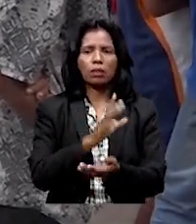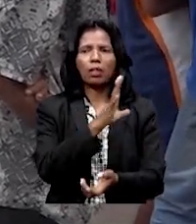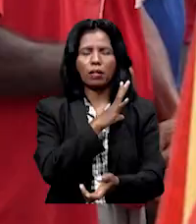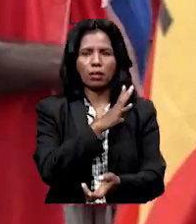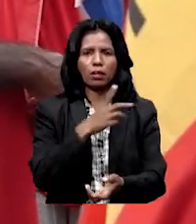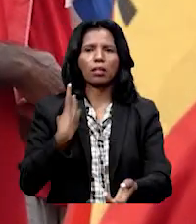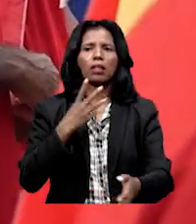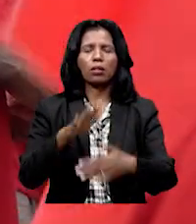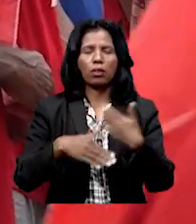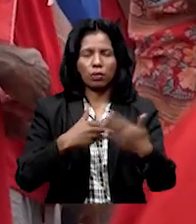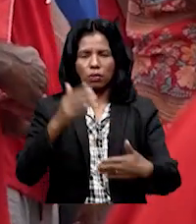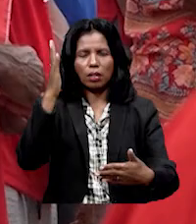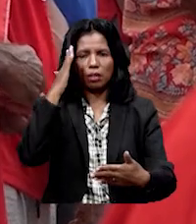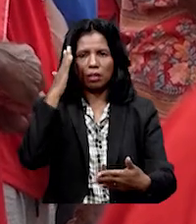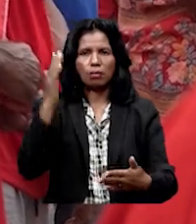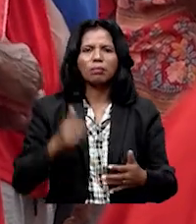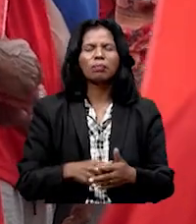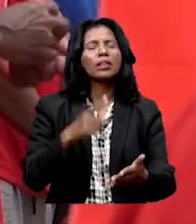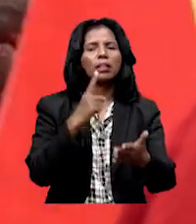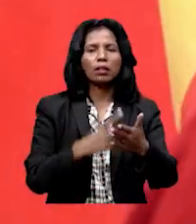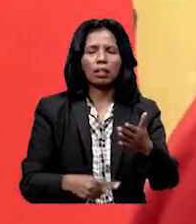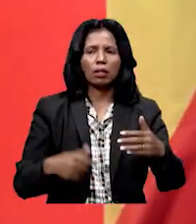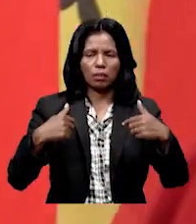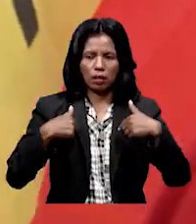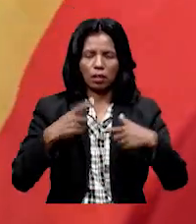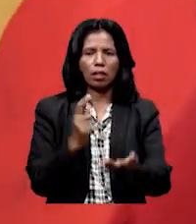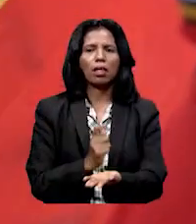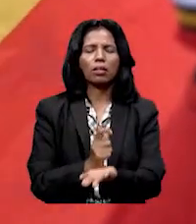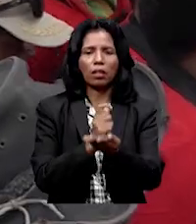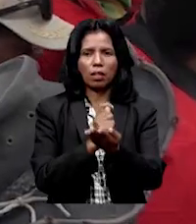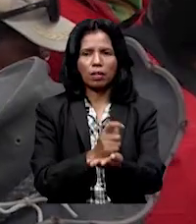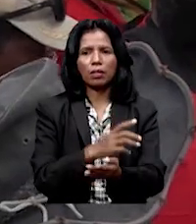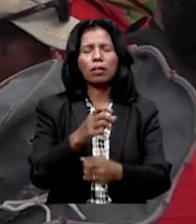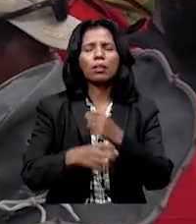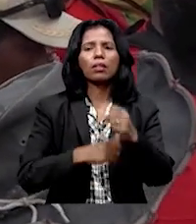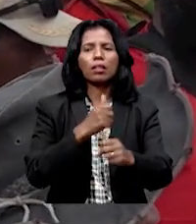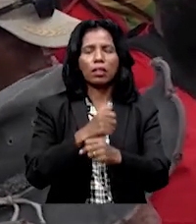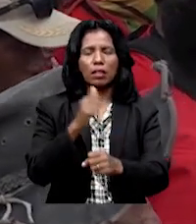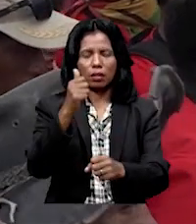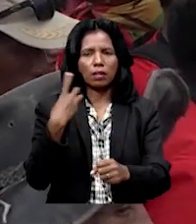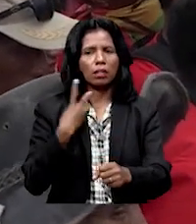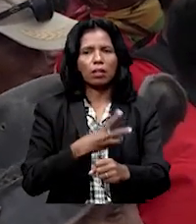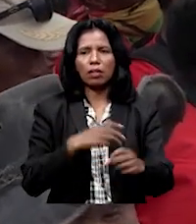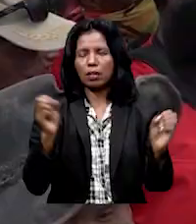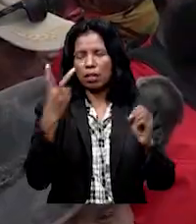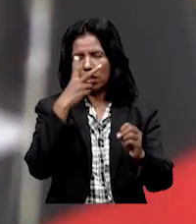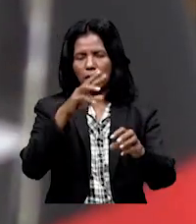Ita hutu hatene. Saida ba acontece Ataoro. Ini sanulu. Ita se lahare heta